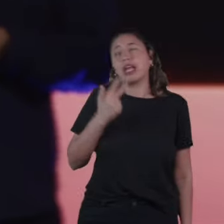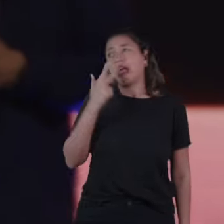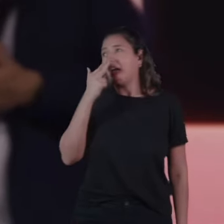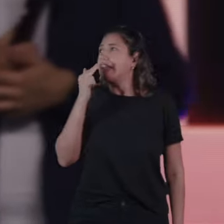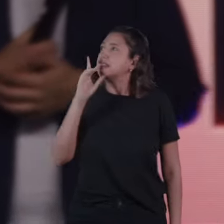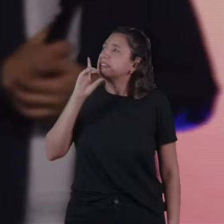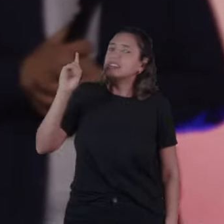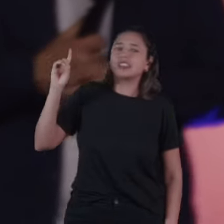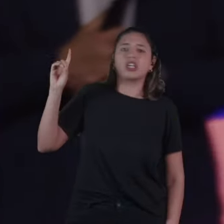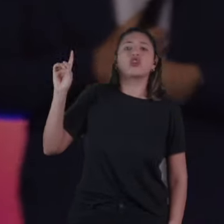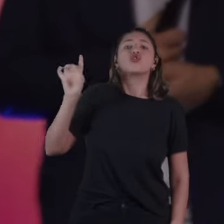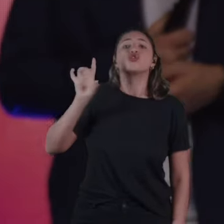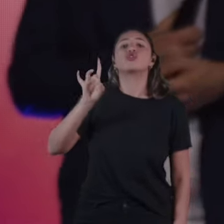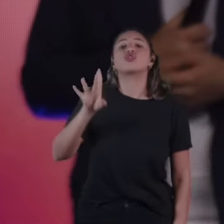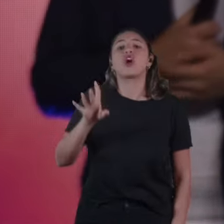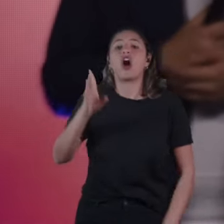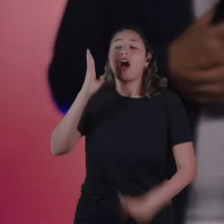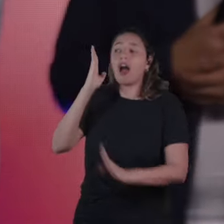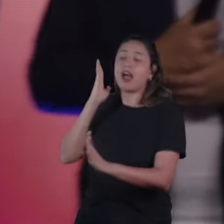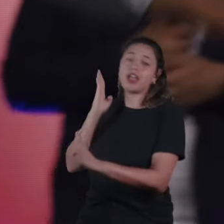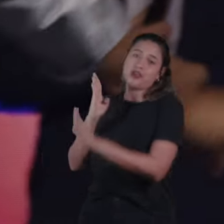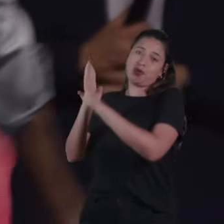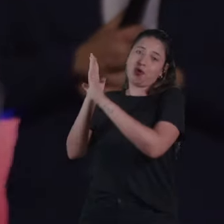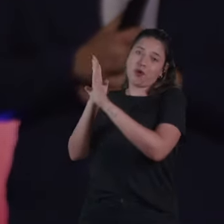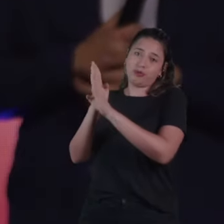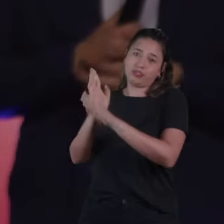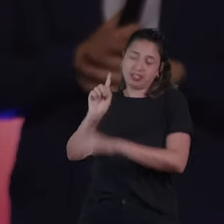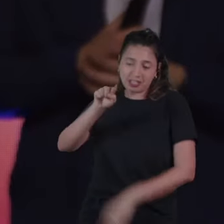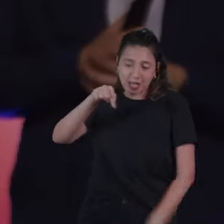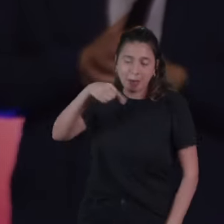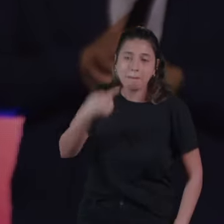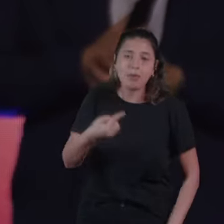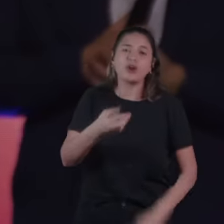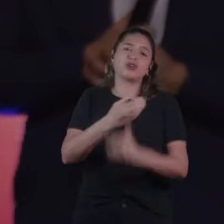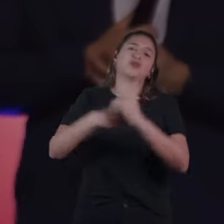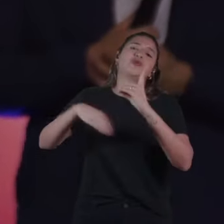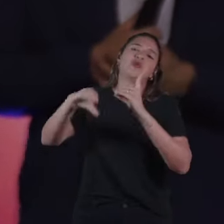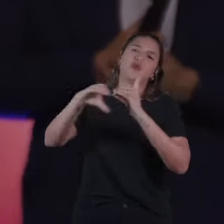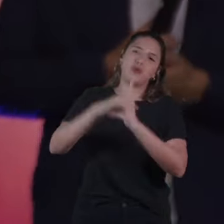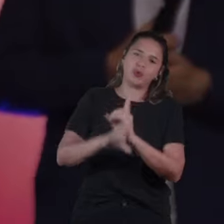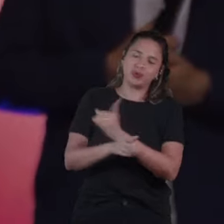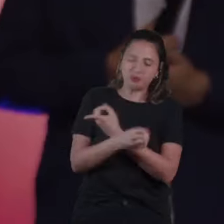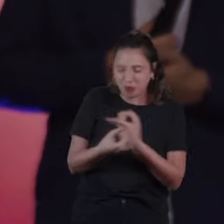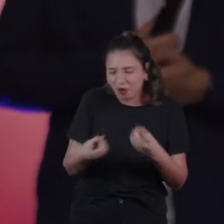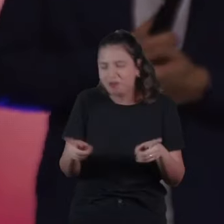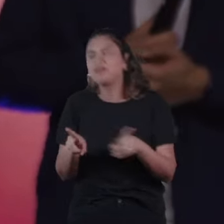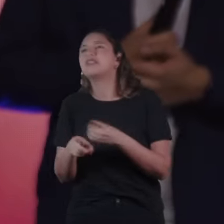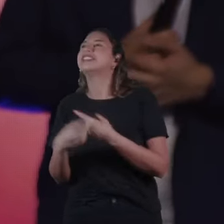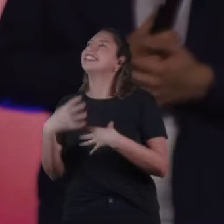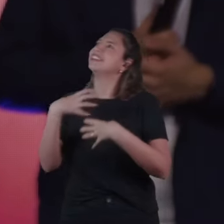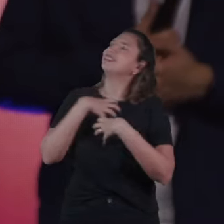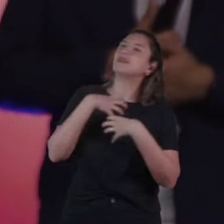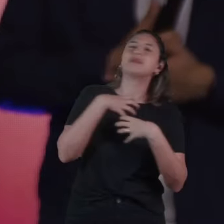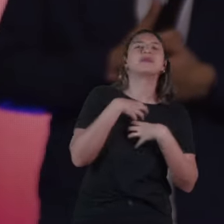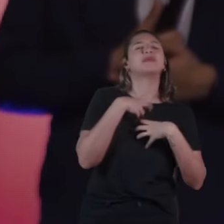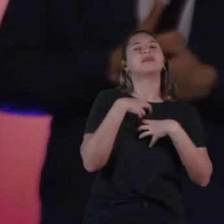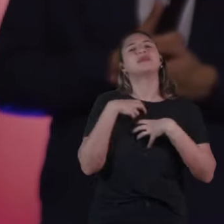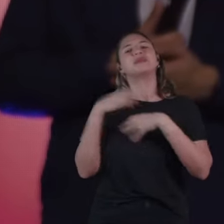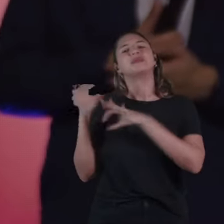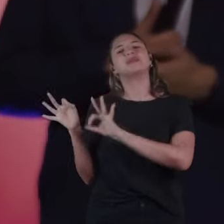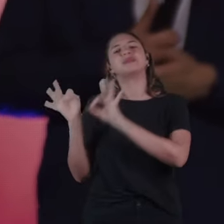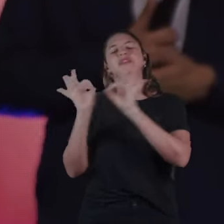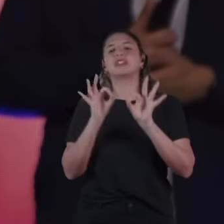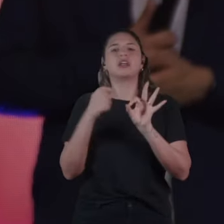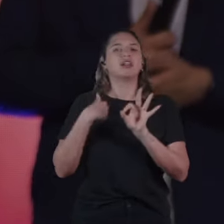Deus vai se manifestar de novo quando a gente tiver aqui a equipe de louvor nos ajudando, nos apoiando. Deus está